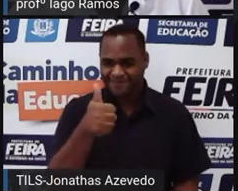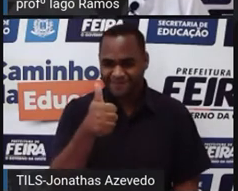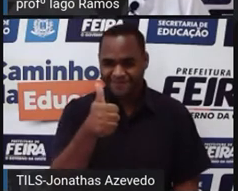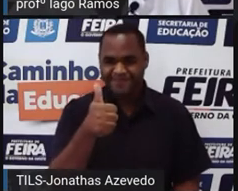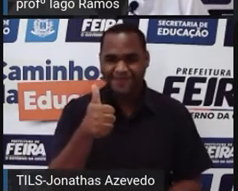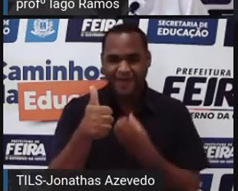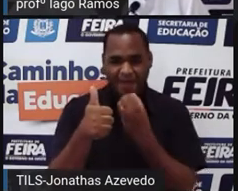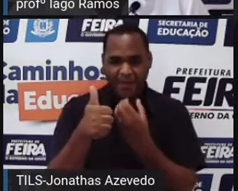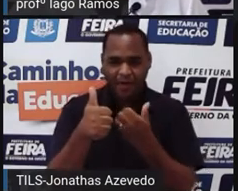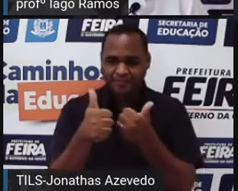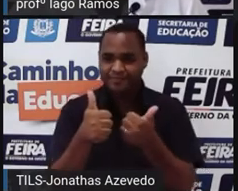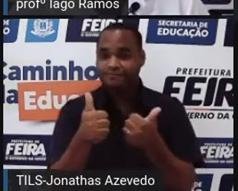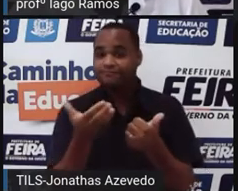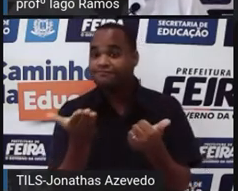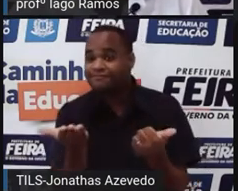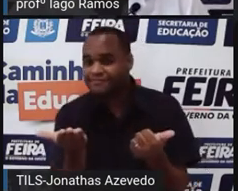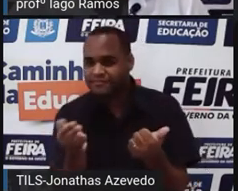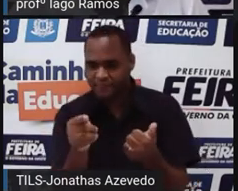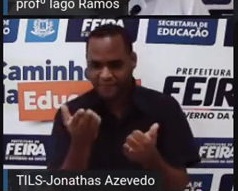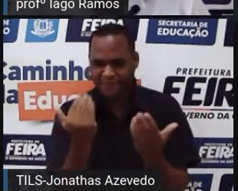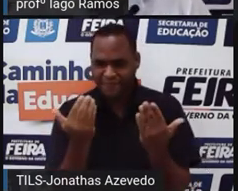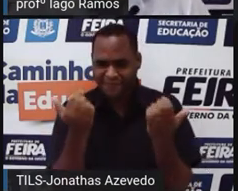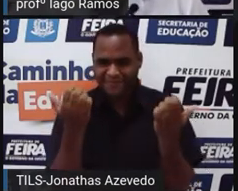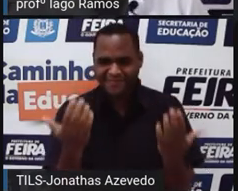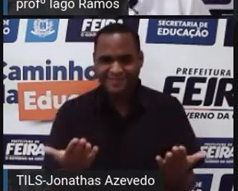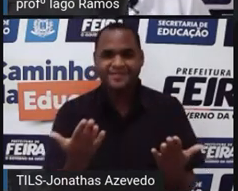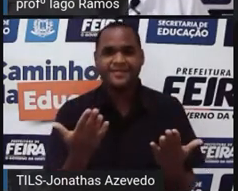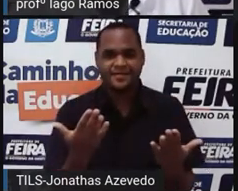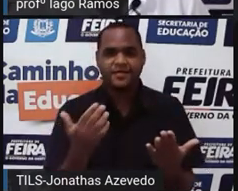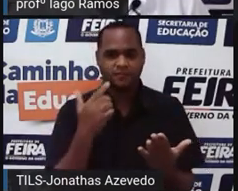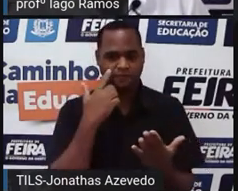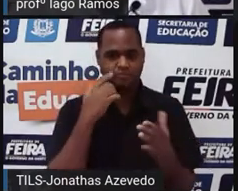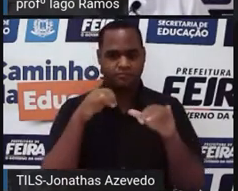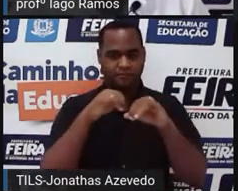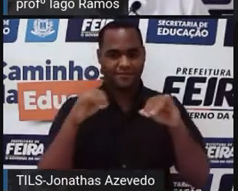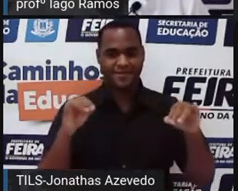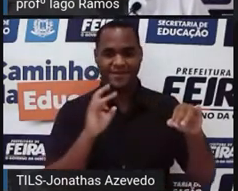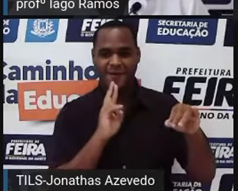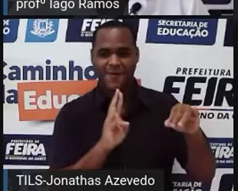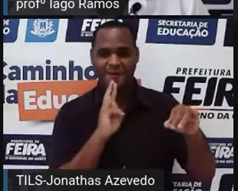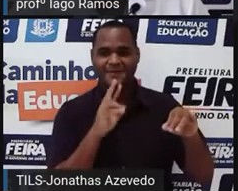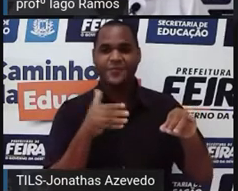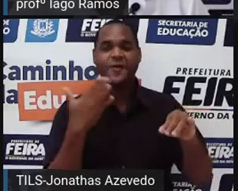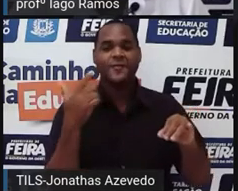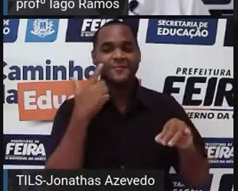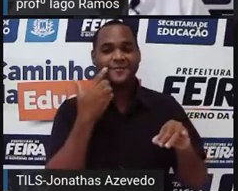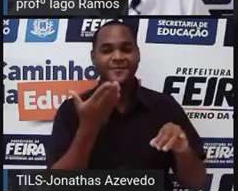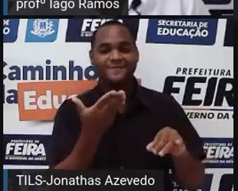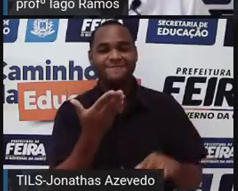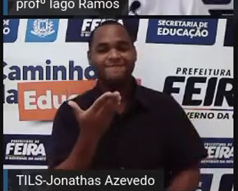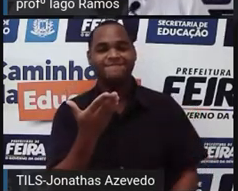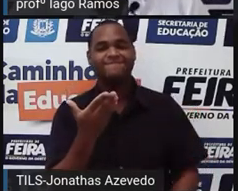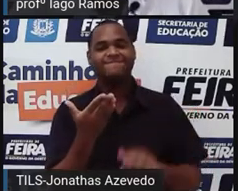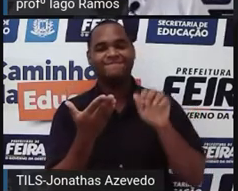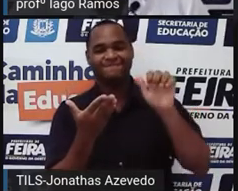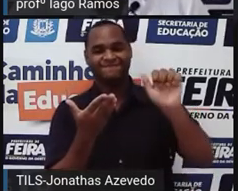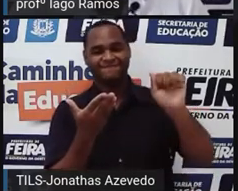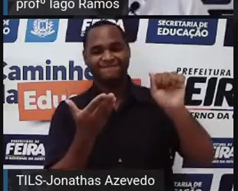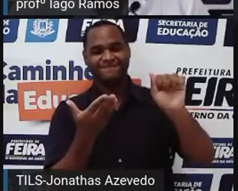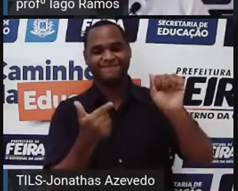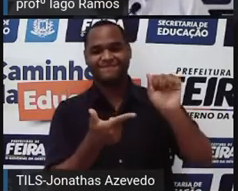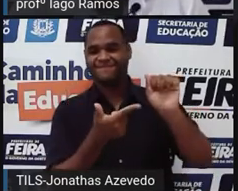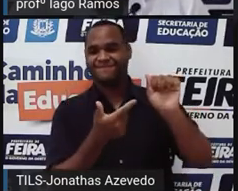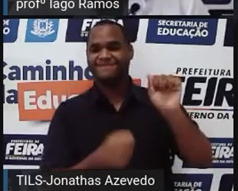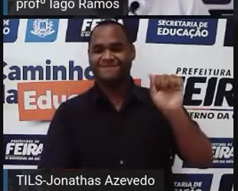Prontinho. E aí? Vamos lá? Já divulgando a resposta, o correto está na letra A.